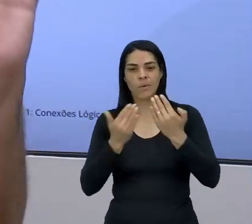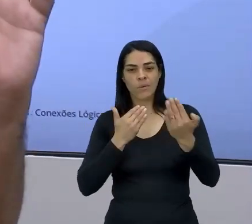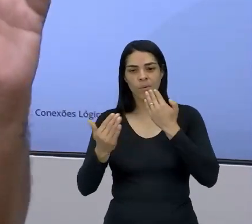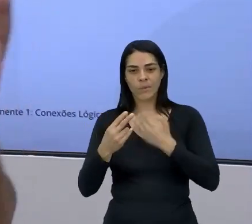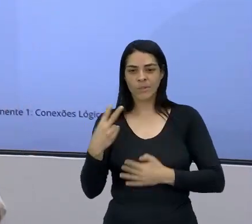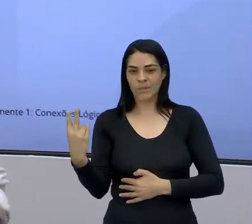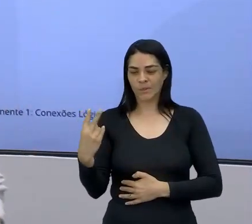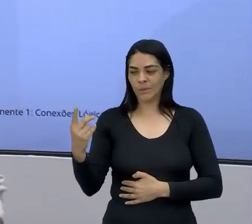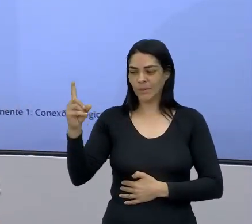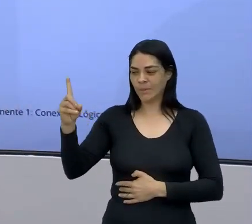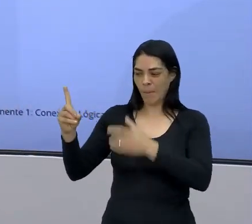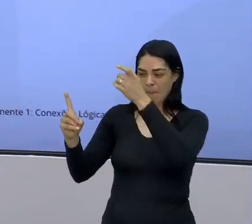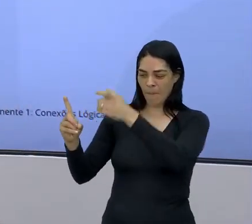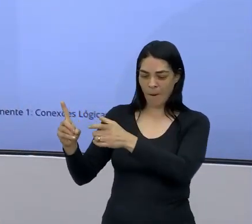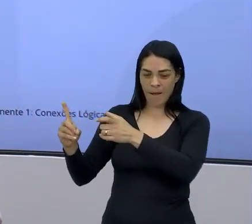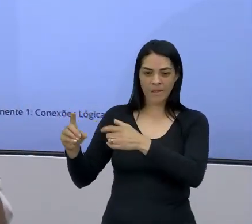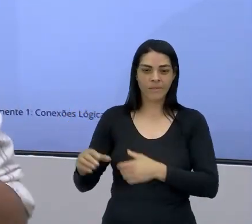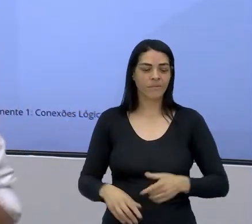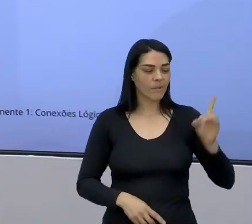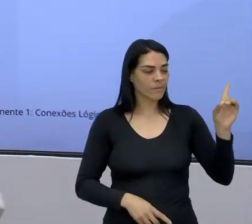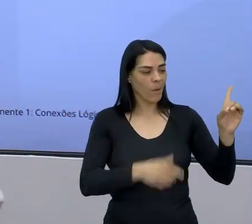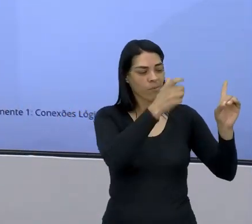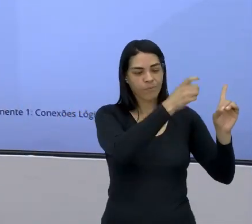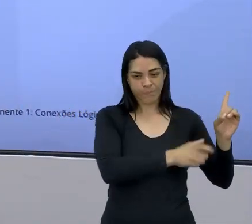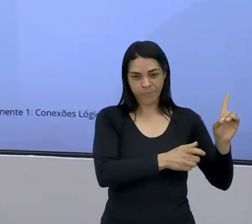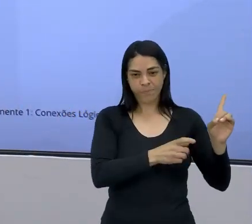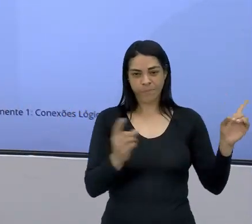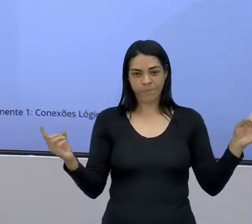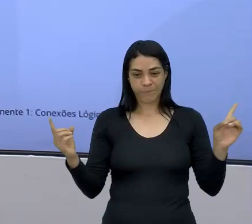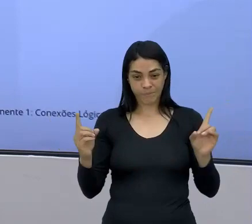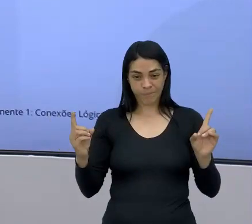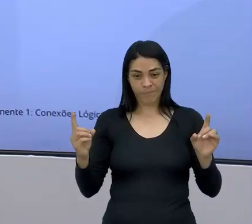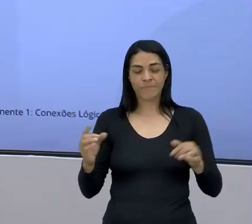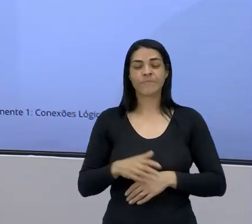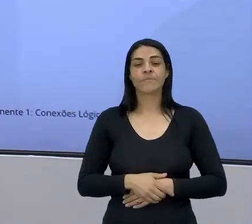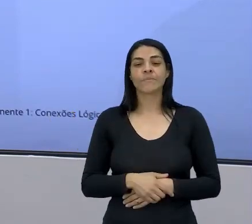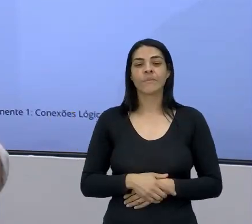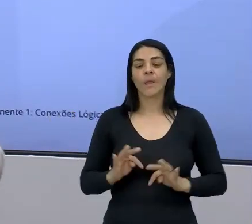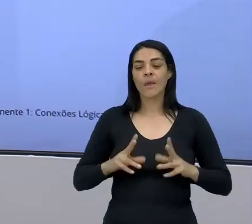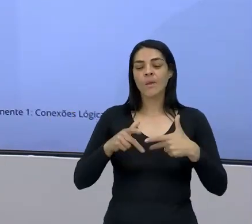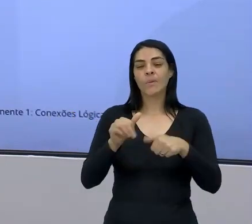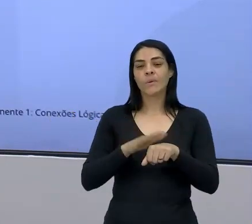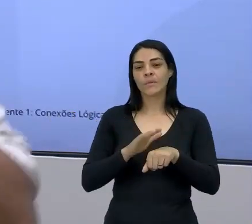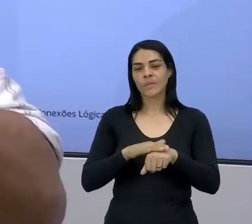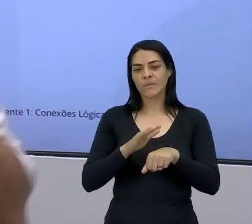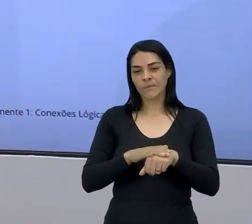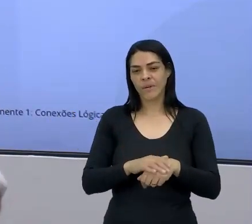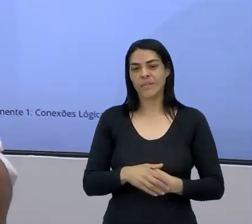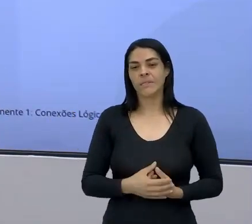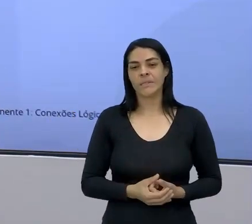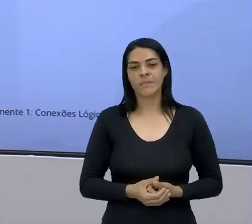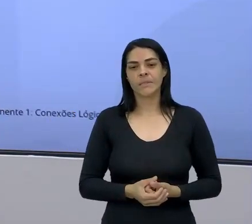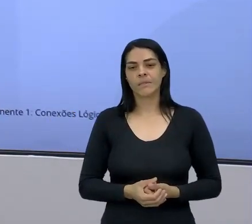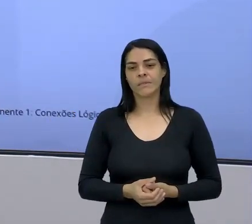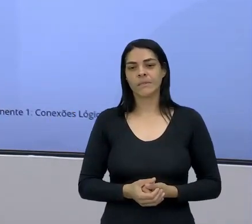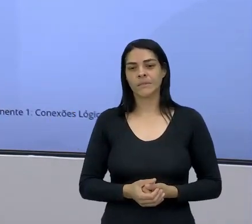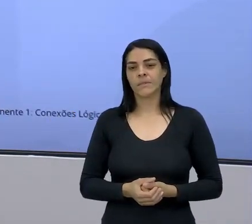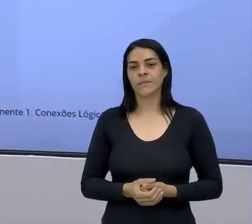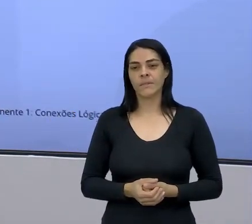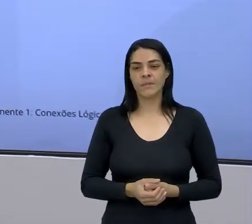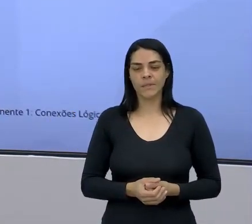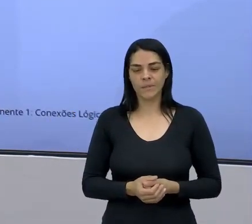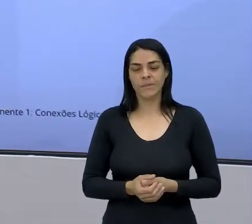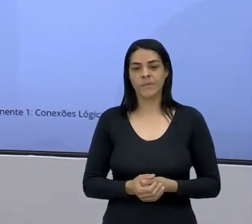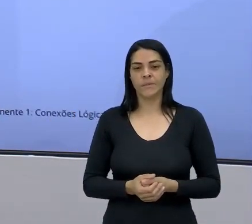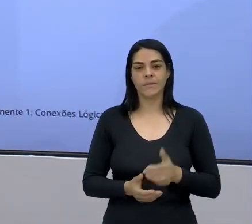repente, dando algum spoiler da aula dela, ela que eu não escute falando aqui. Mas, assim, aquilo que ela faz no Scratch é a programação em blocos.